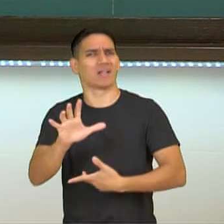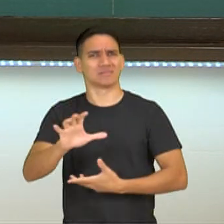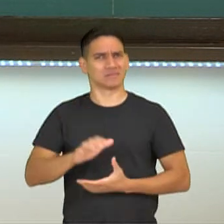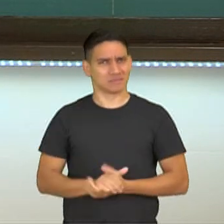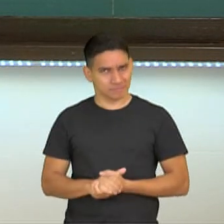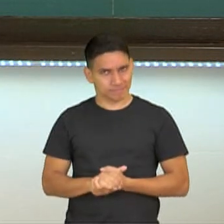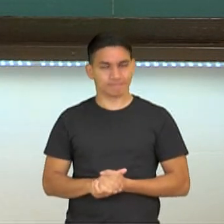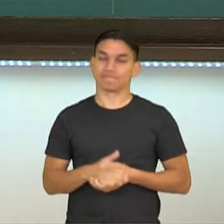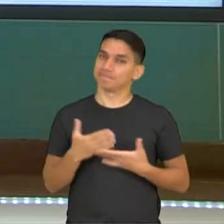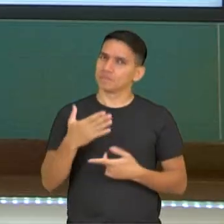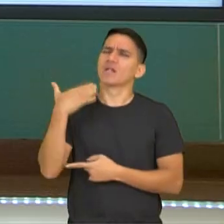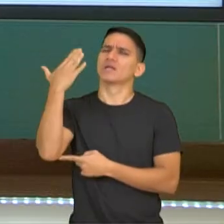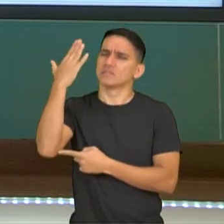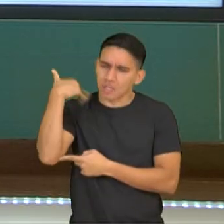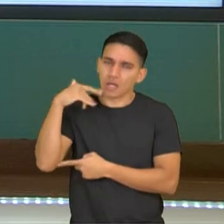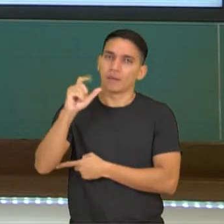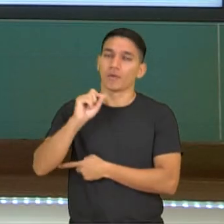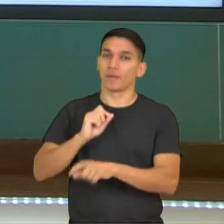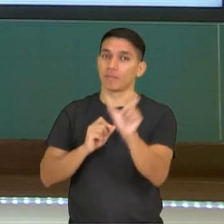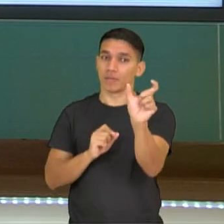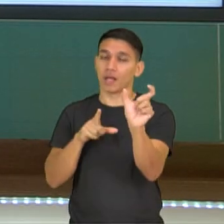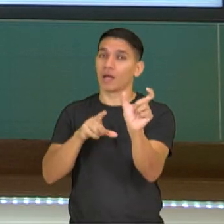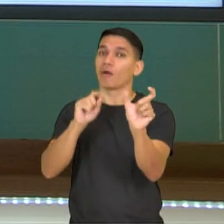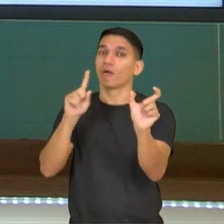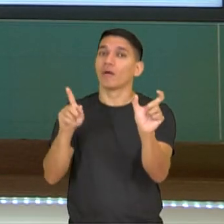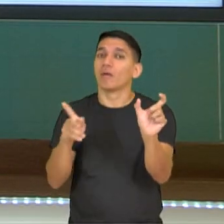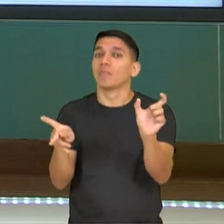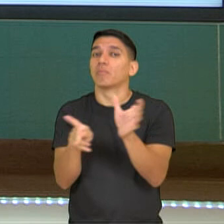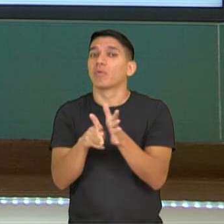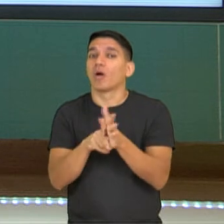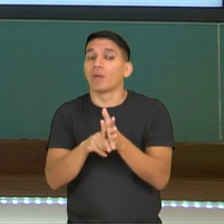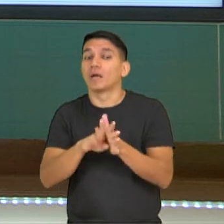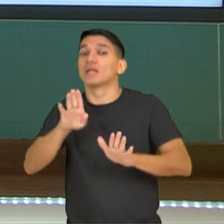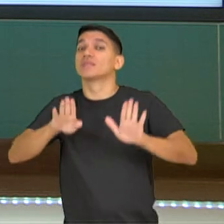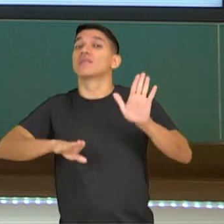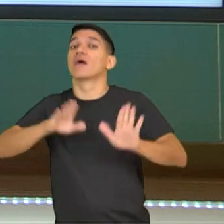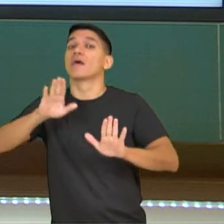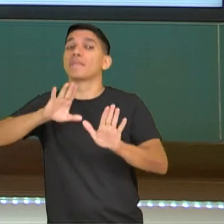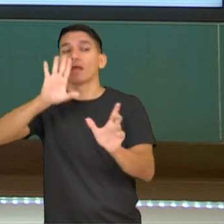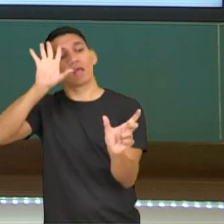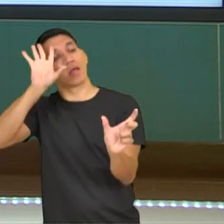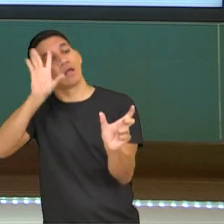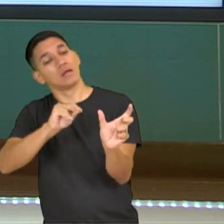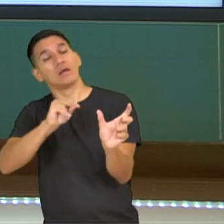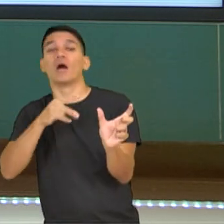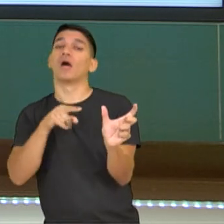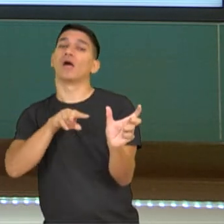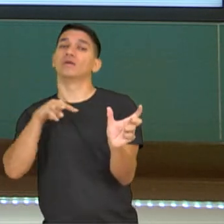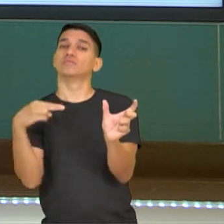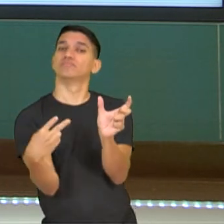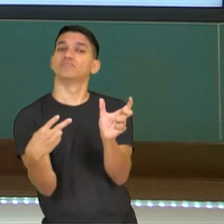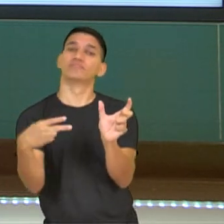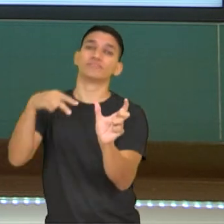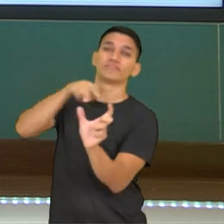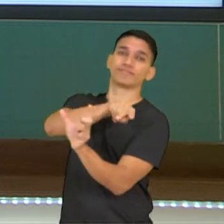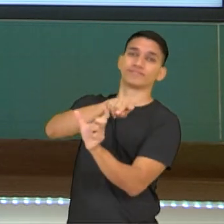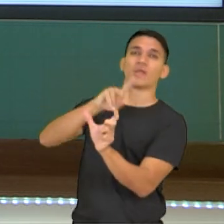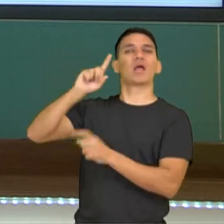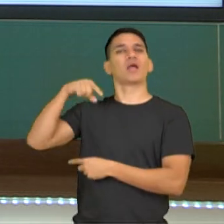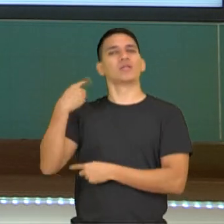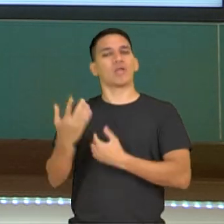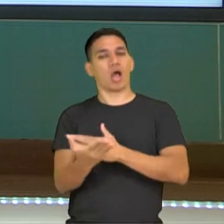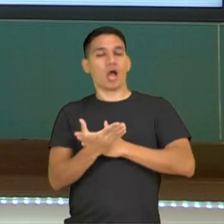a gente sabe que as palavras elas são passíveis de interpretação e a interpretação ela busca